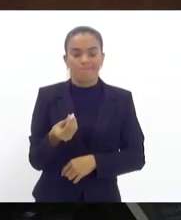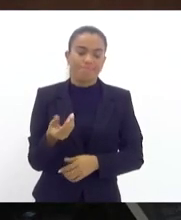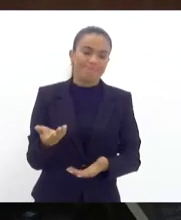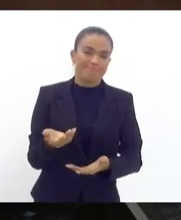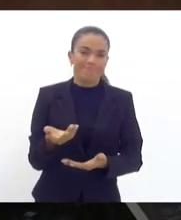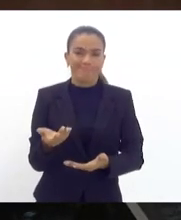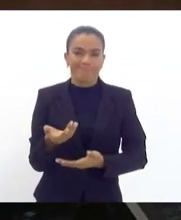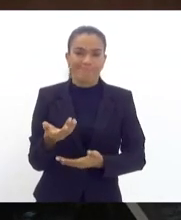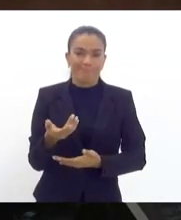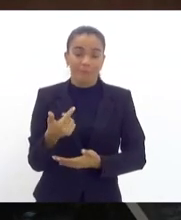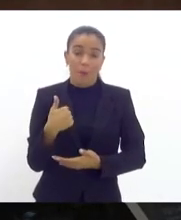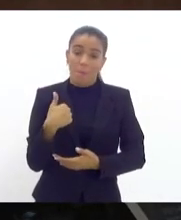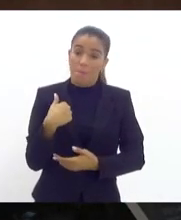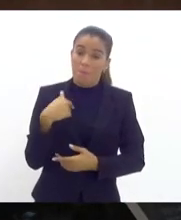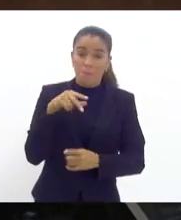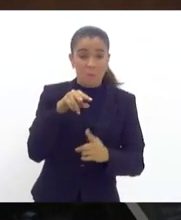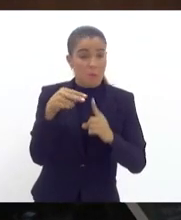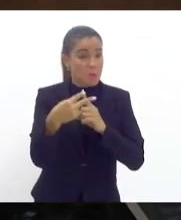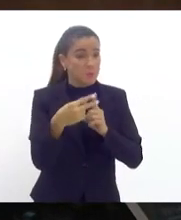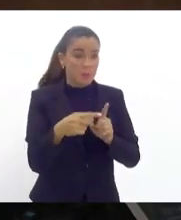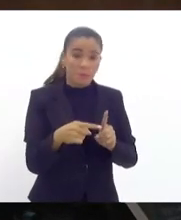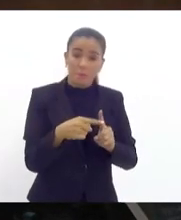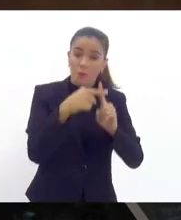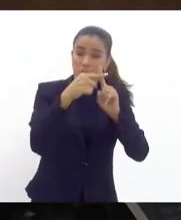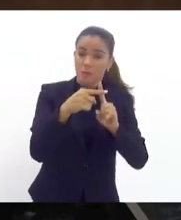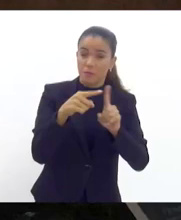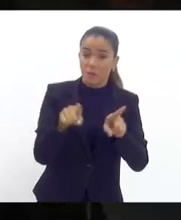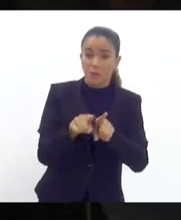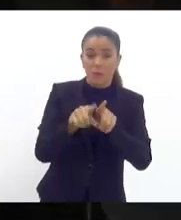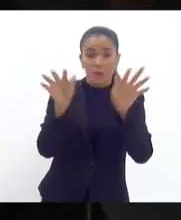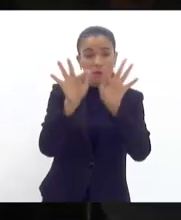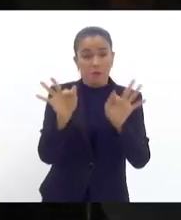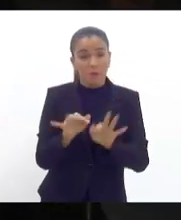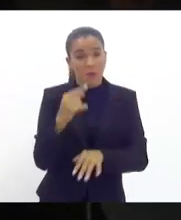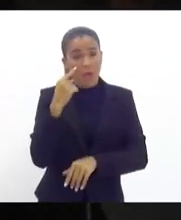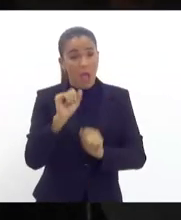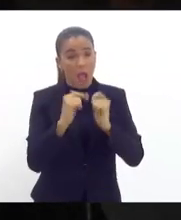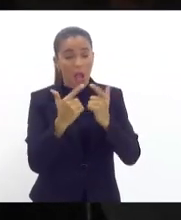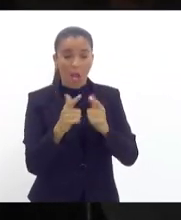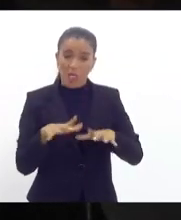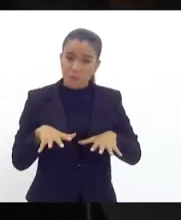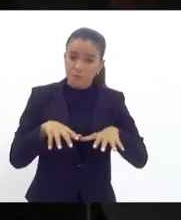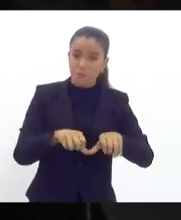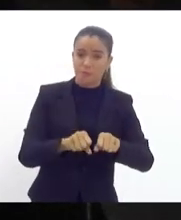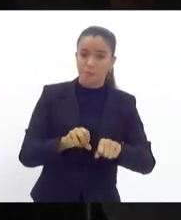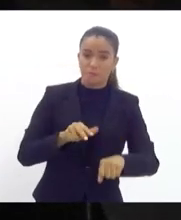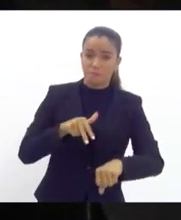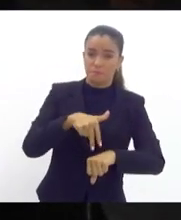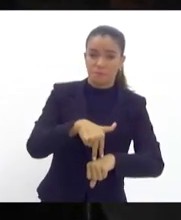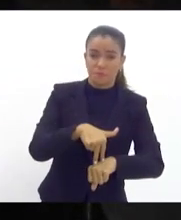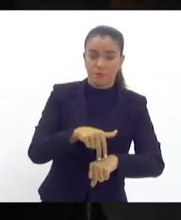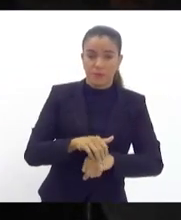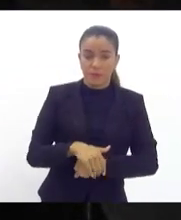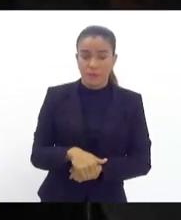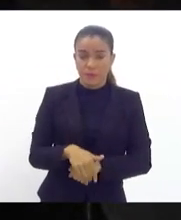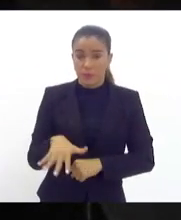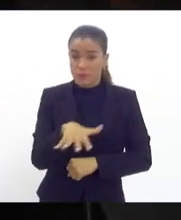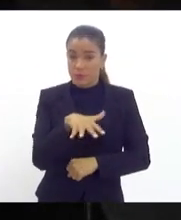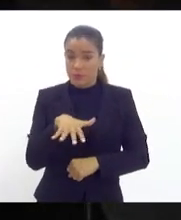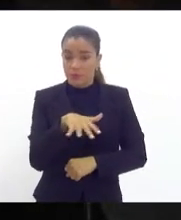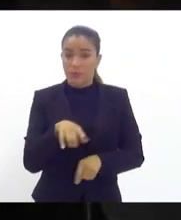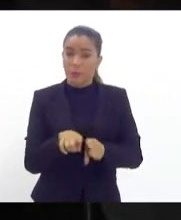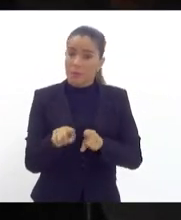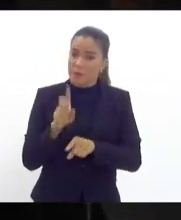meu aspecto positivo e felicidade de ver alérgico tomando conta dessa situação fico aqui muito feliz